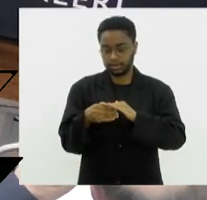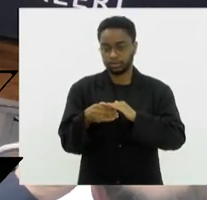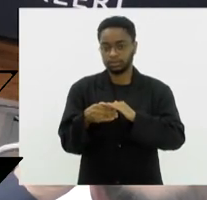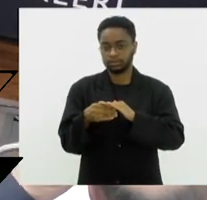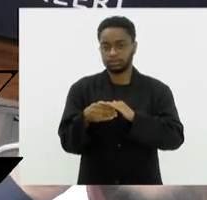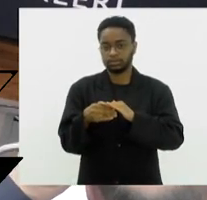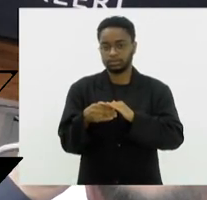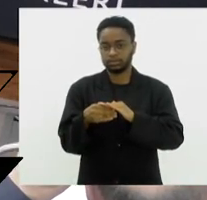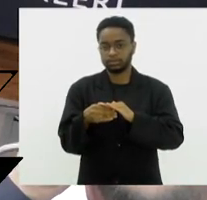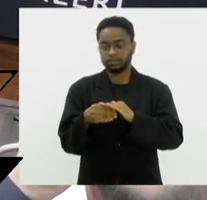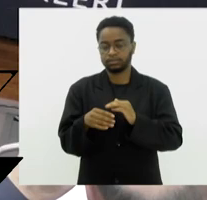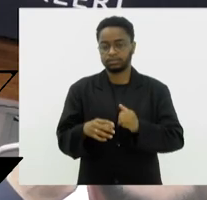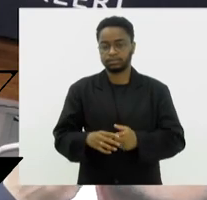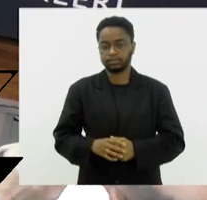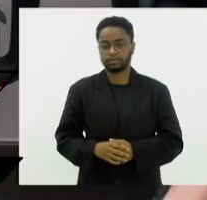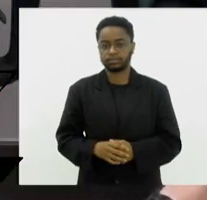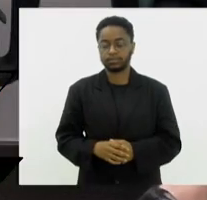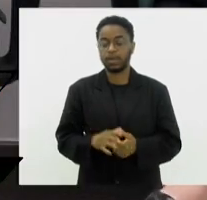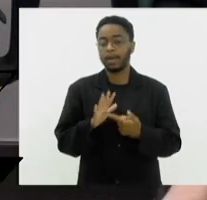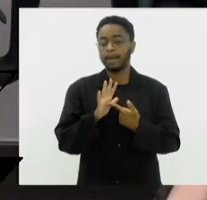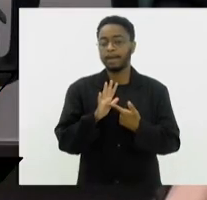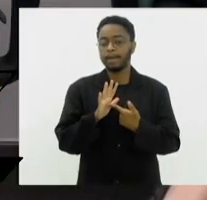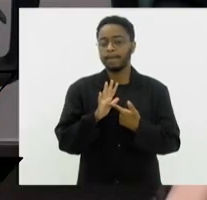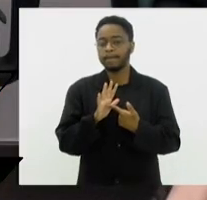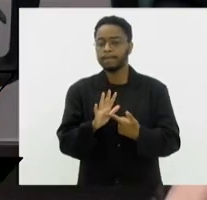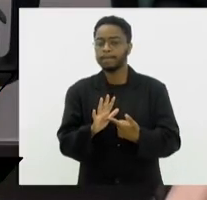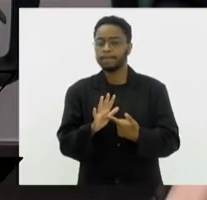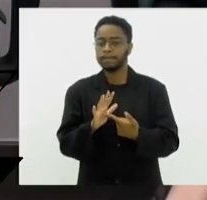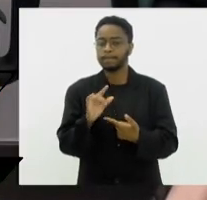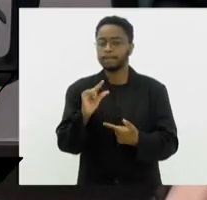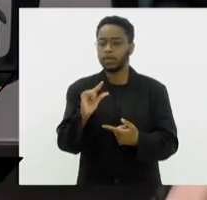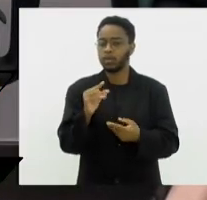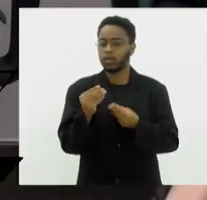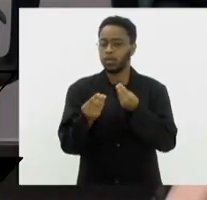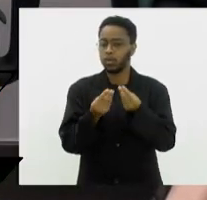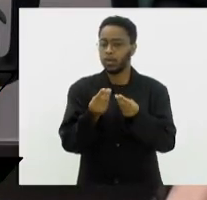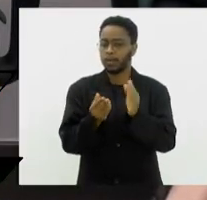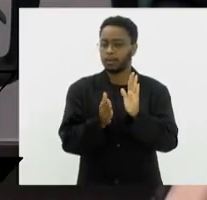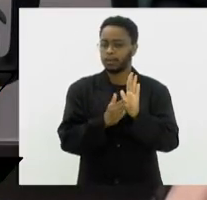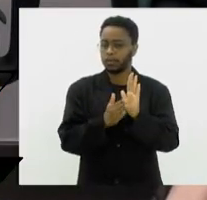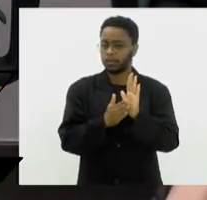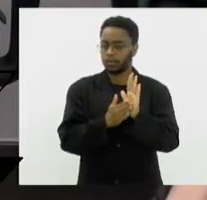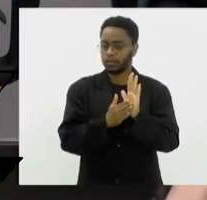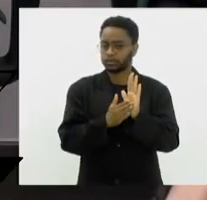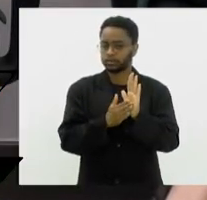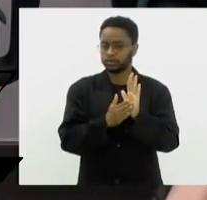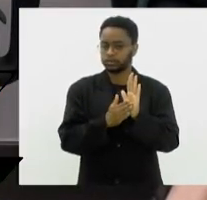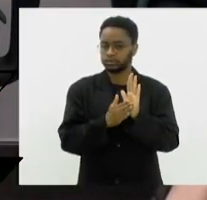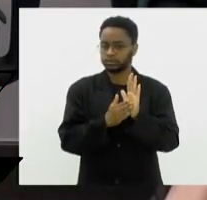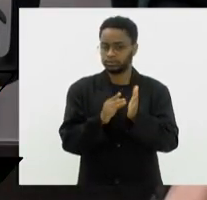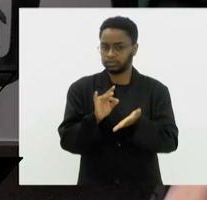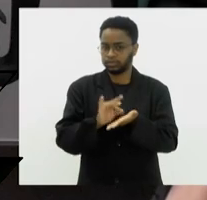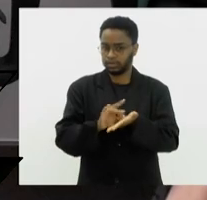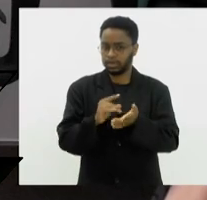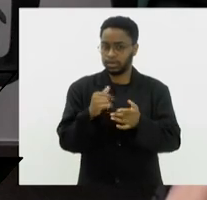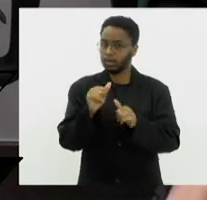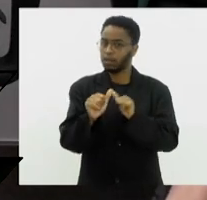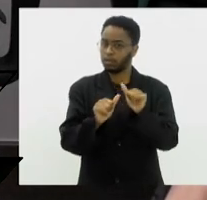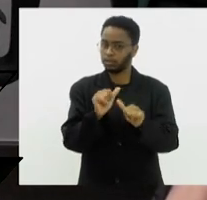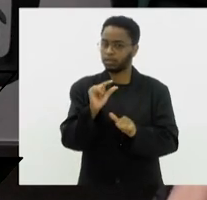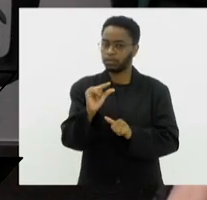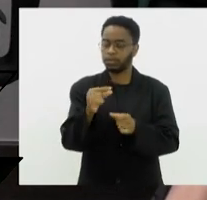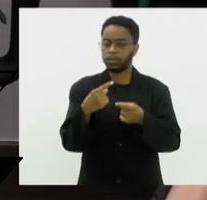atenuam um pouco a proposta original, porque a proposta original